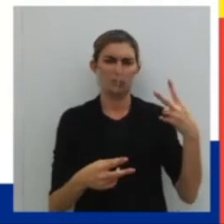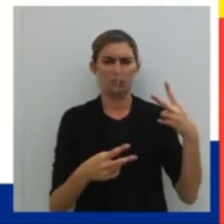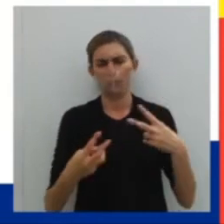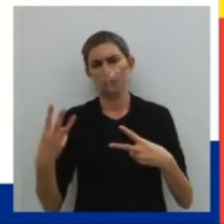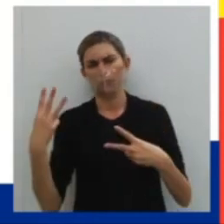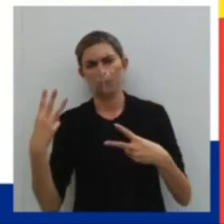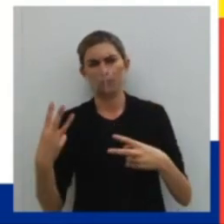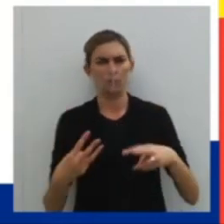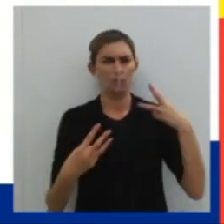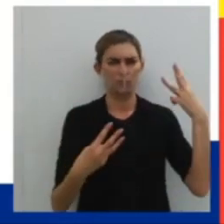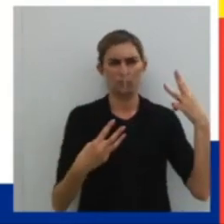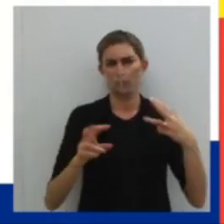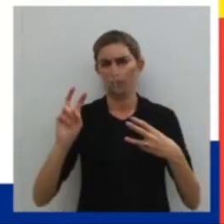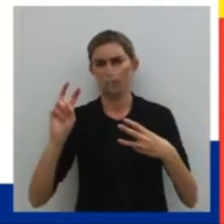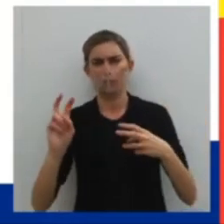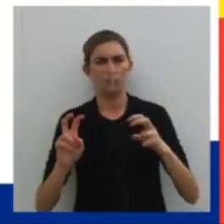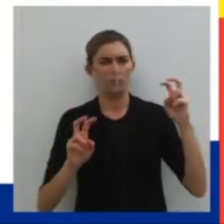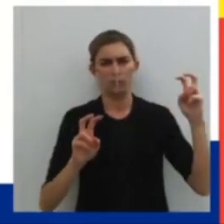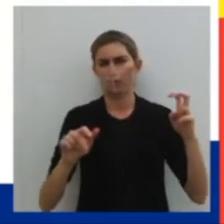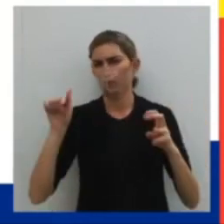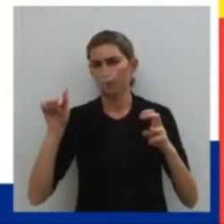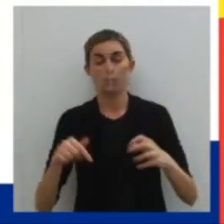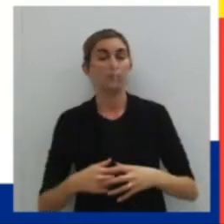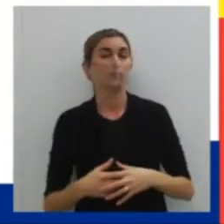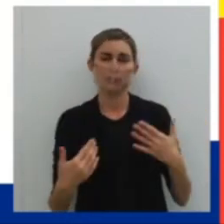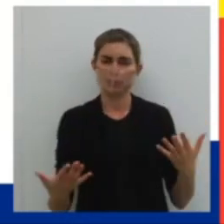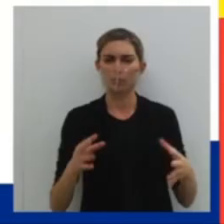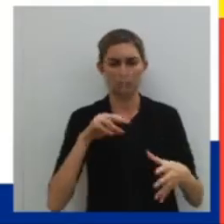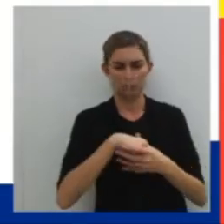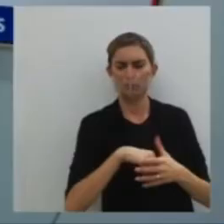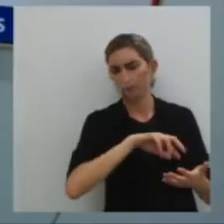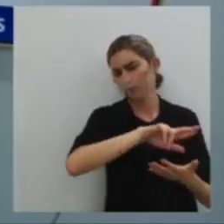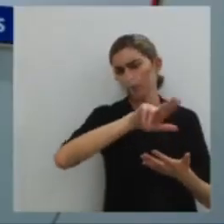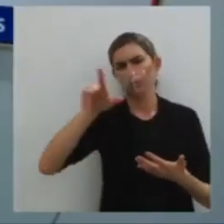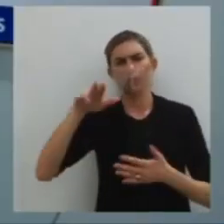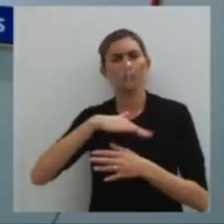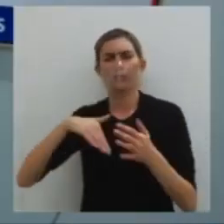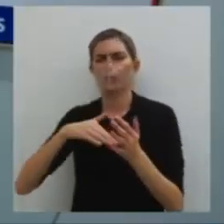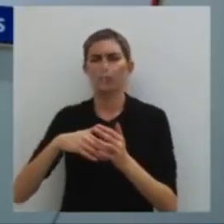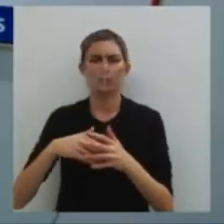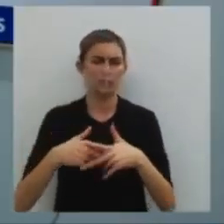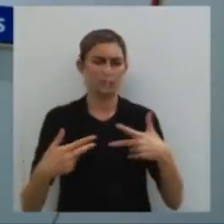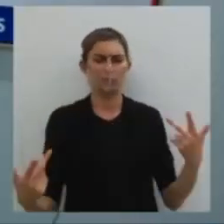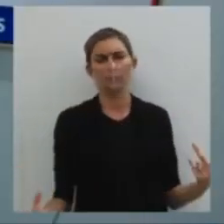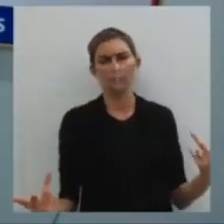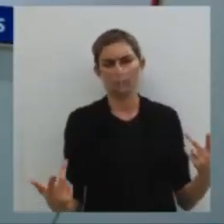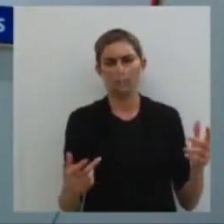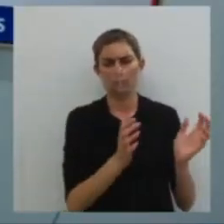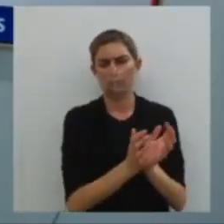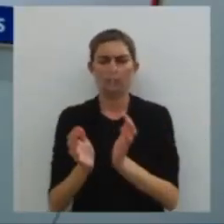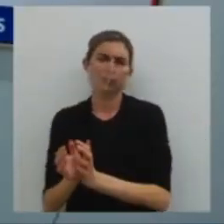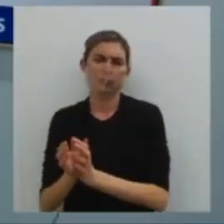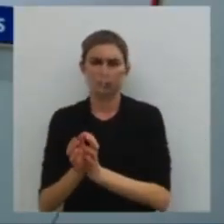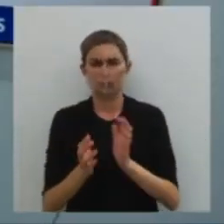3, 3, 5 e 5, 7. Ou seja, dentre todos os pares